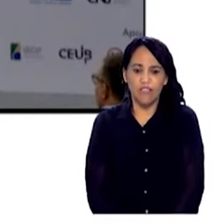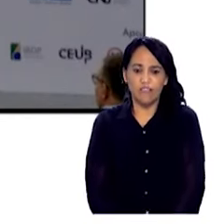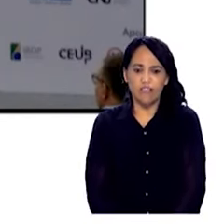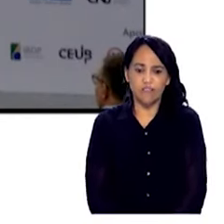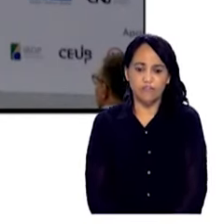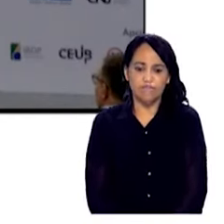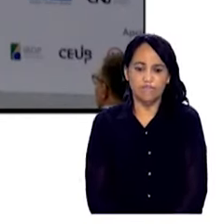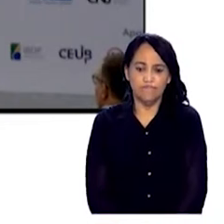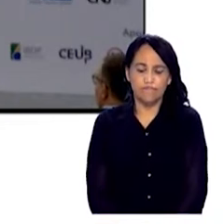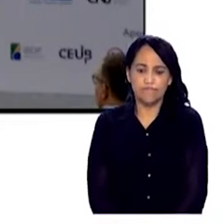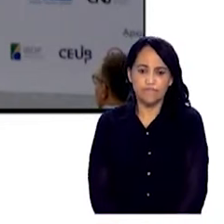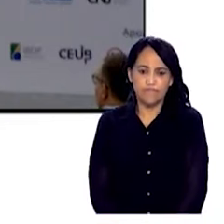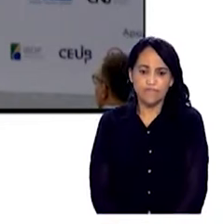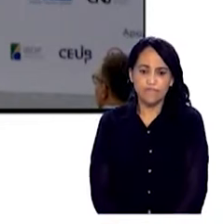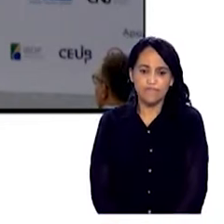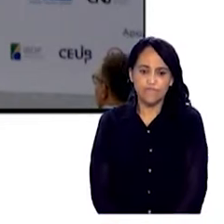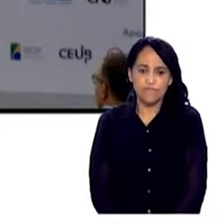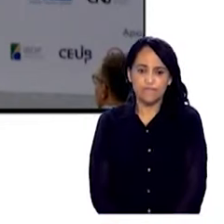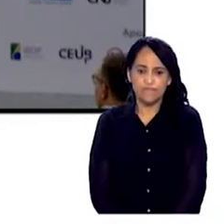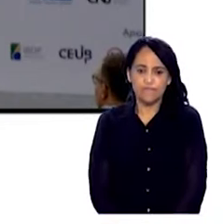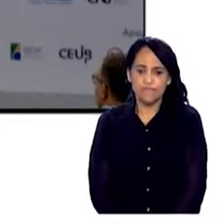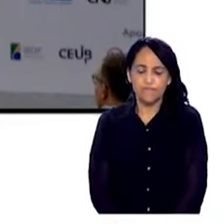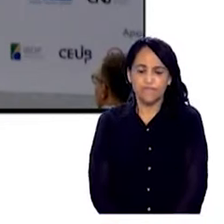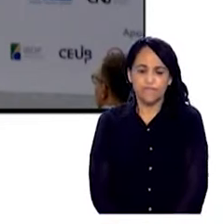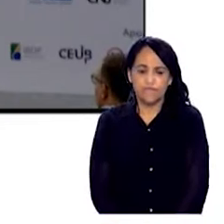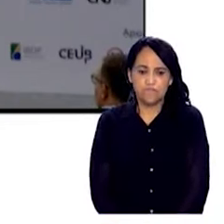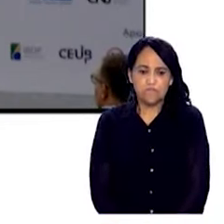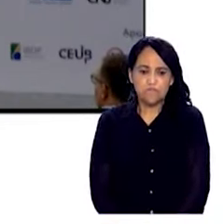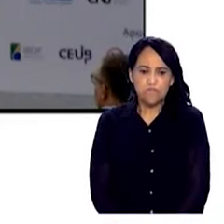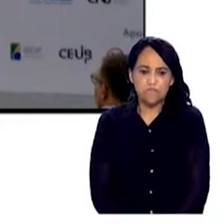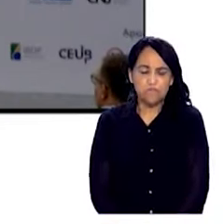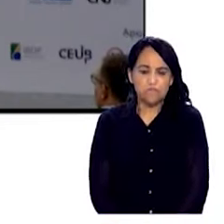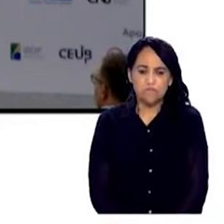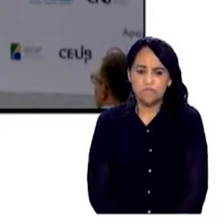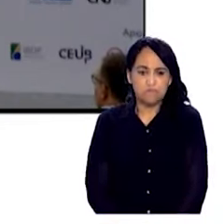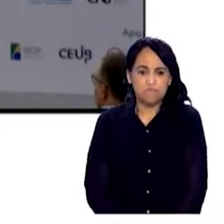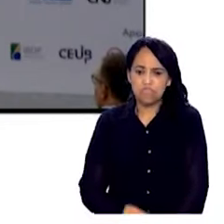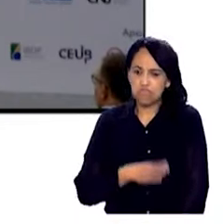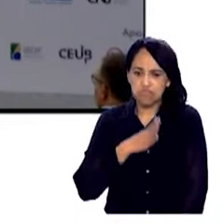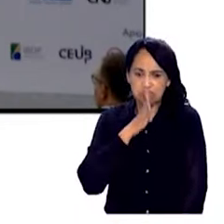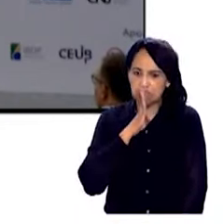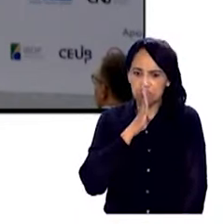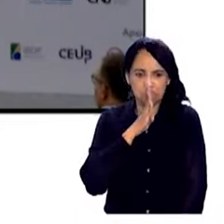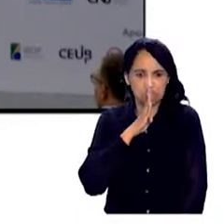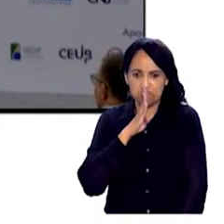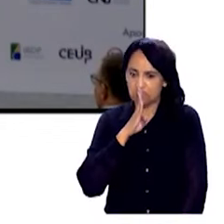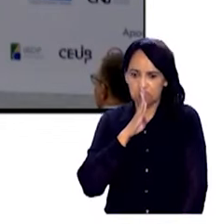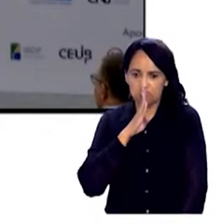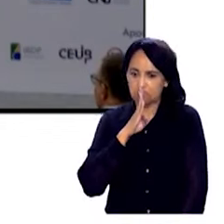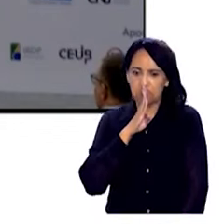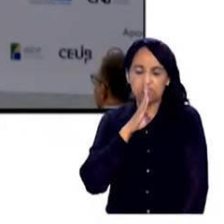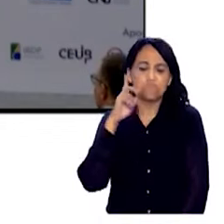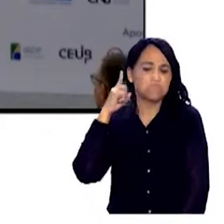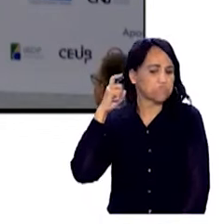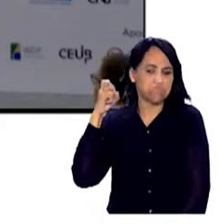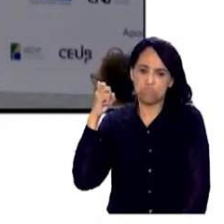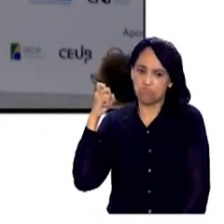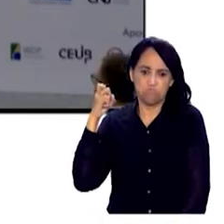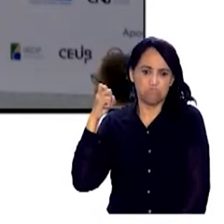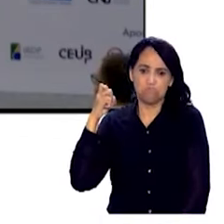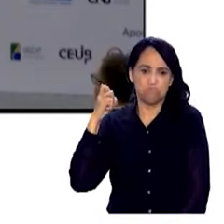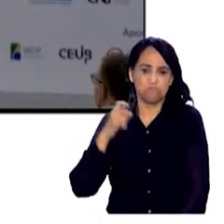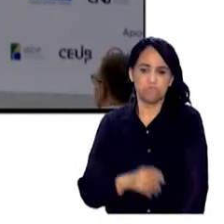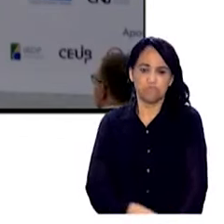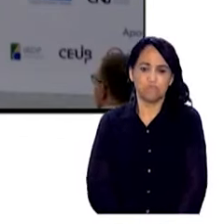o lançamento de políticas públicas pela própria Suprema corte eh eu me recordo que em um dos seus livros Rui Barbosa falava que